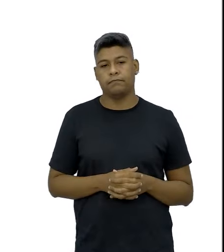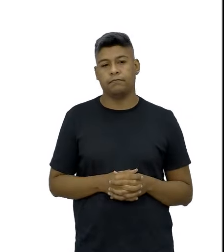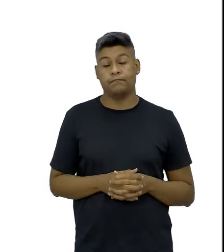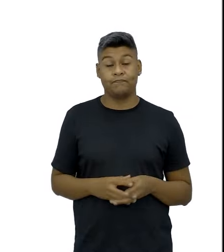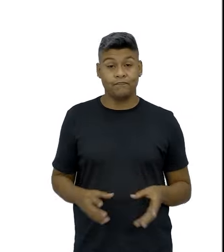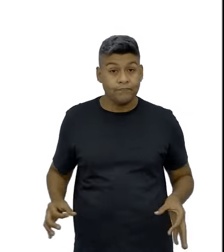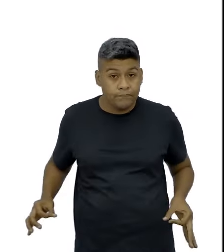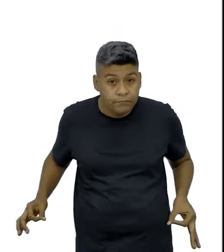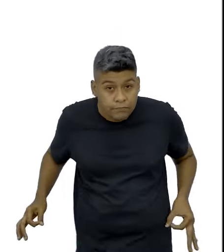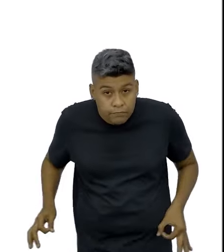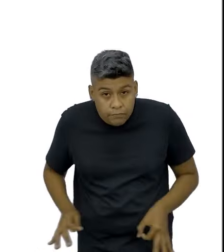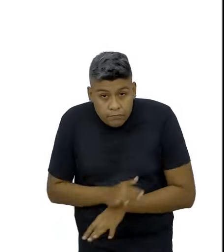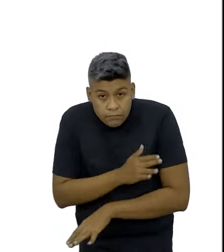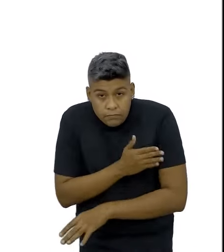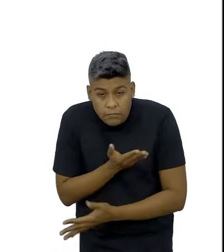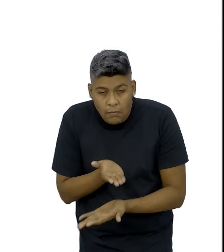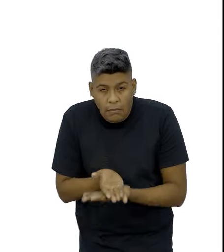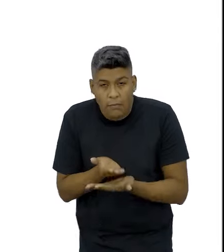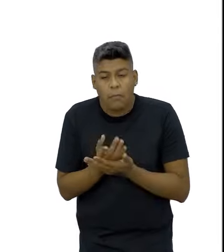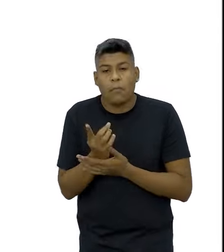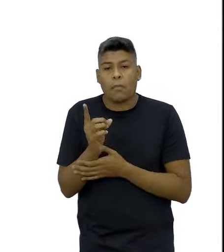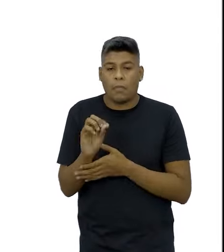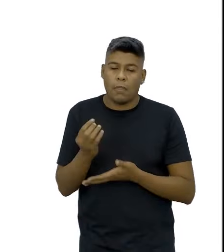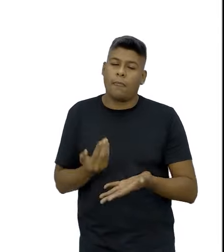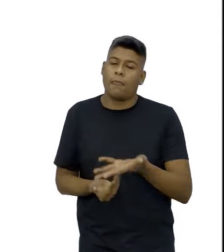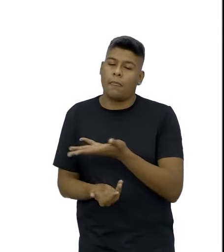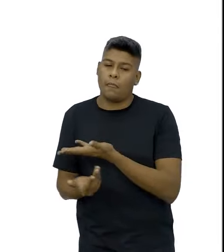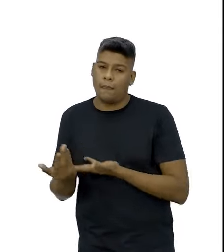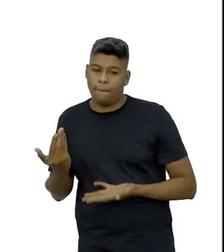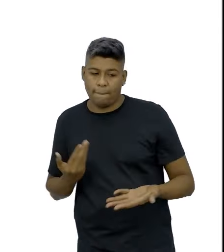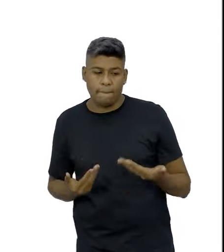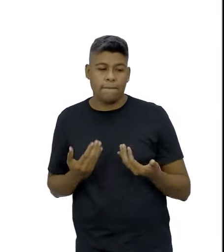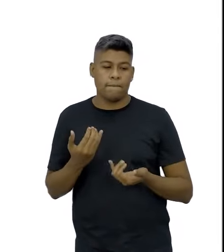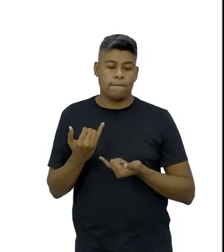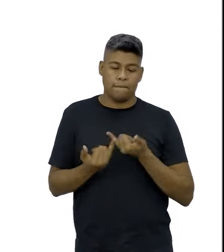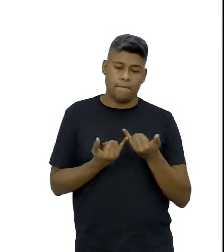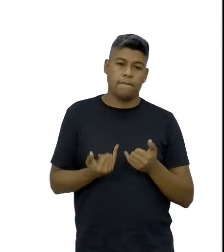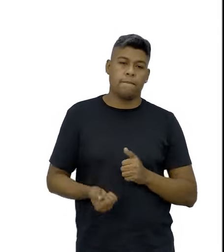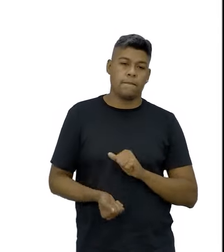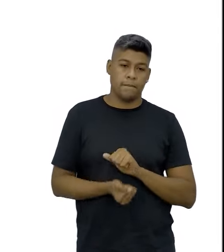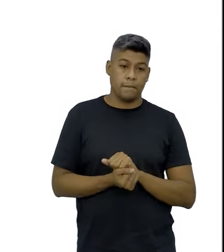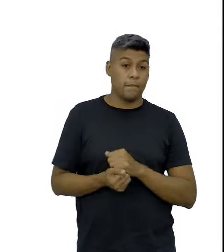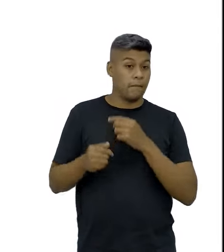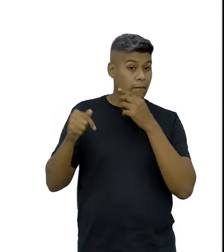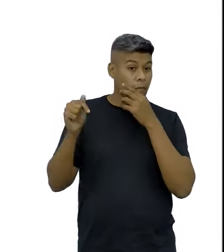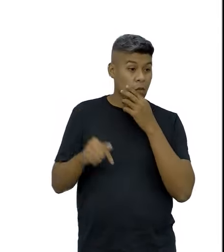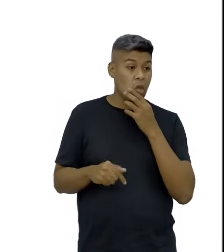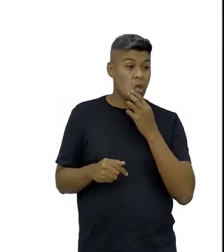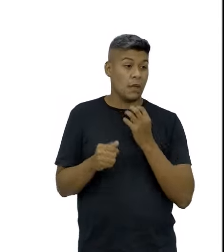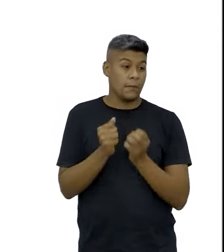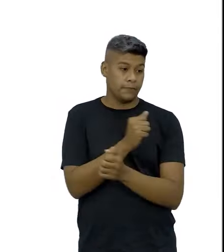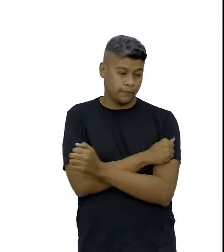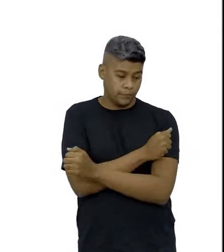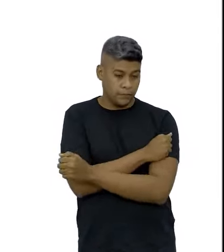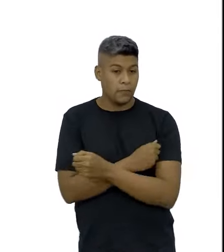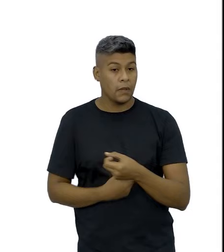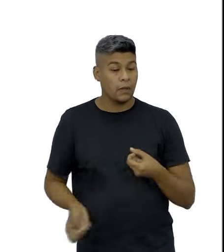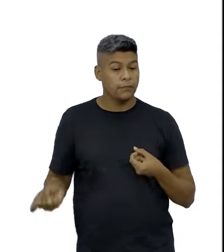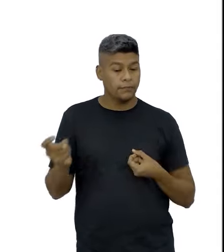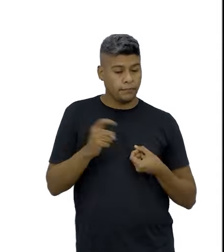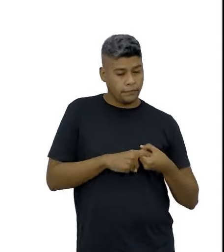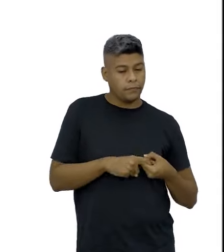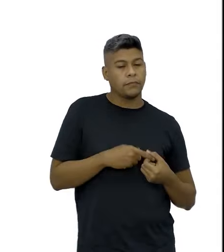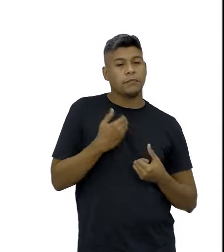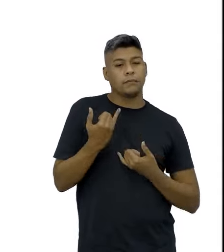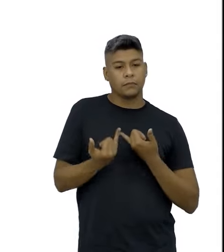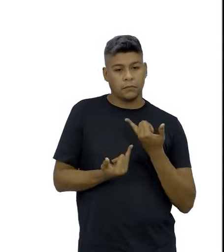E, finalmente, na aula 10, compartilhando e brincando juntos. Aqui, os estudantes retomarão as